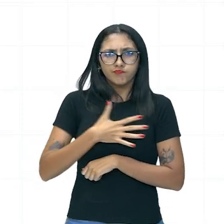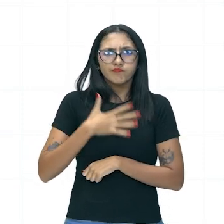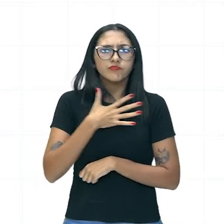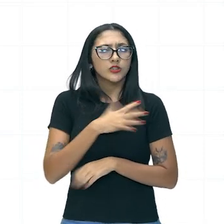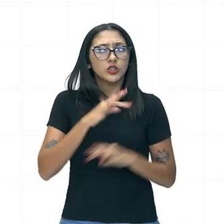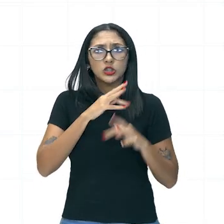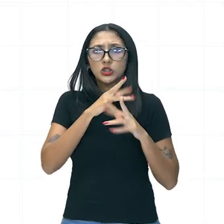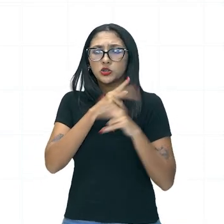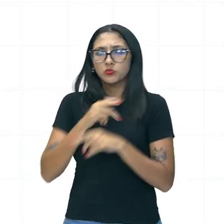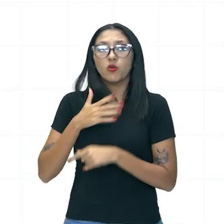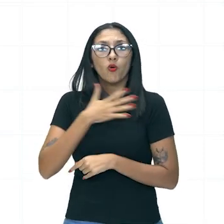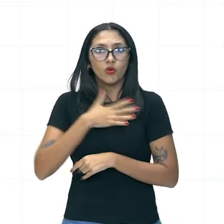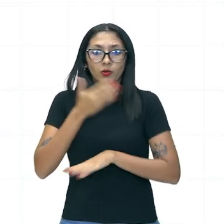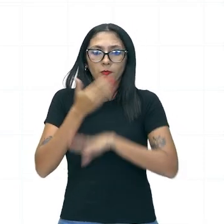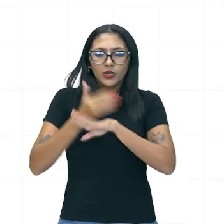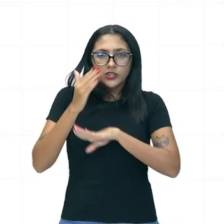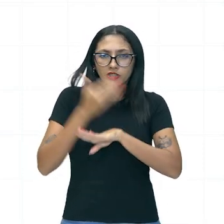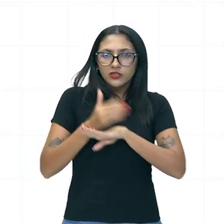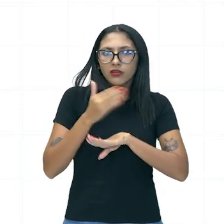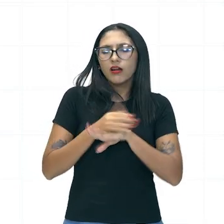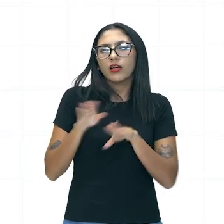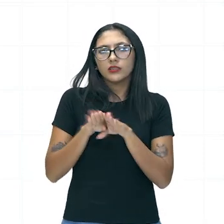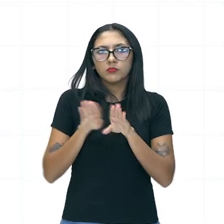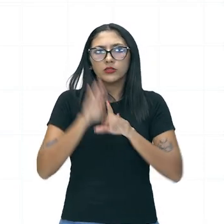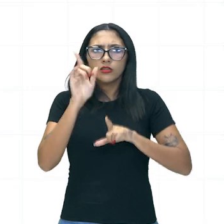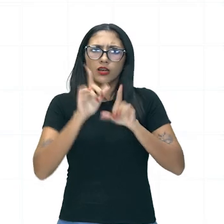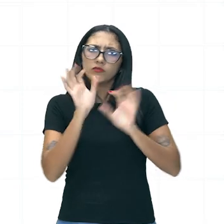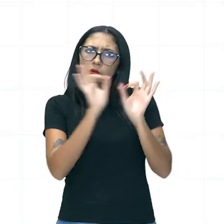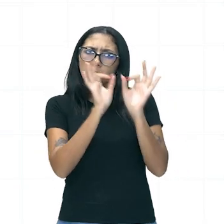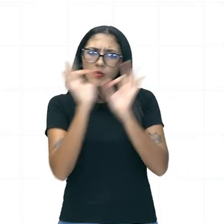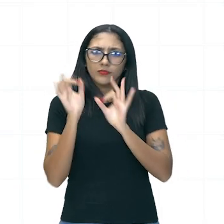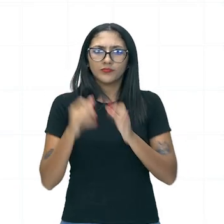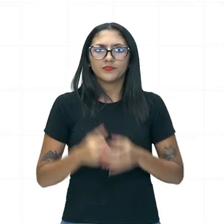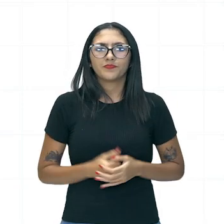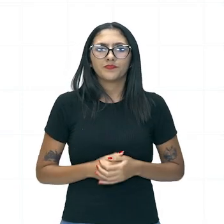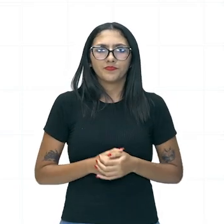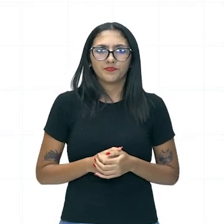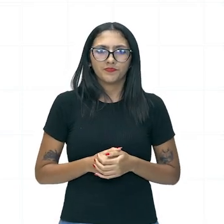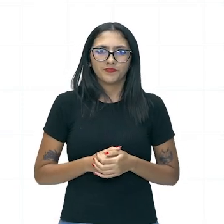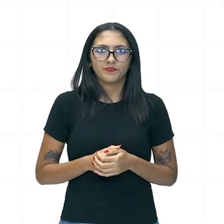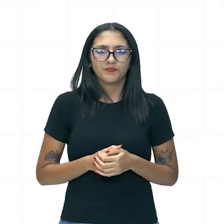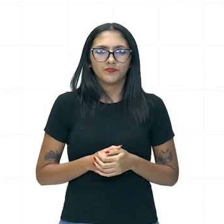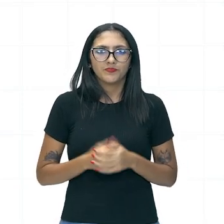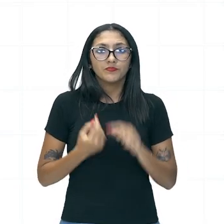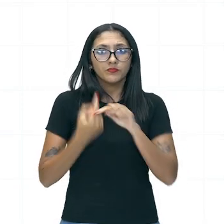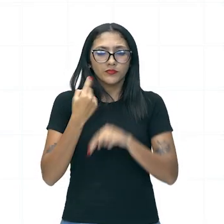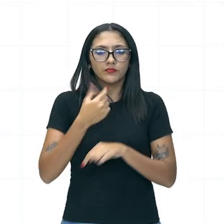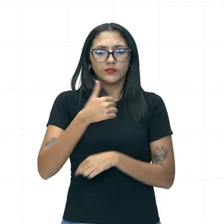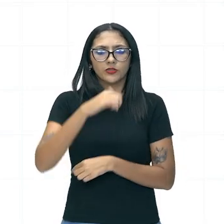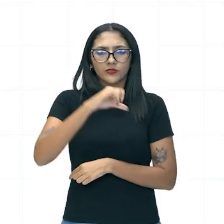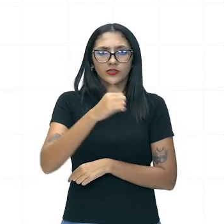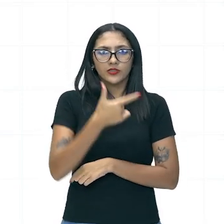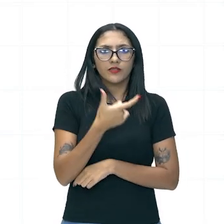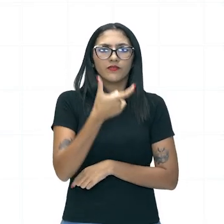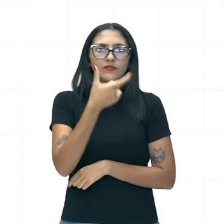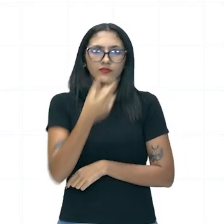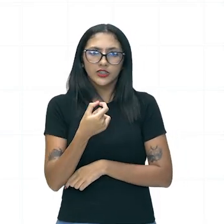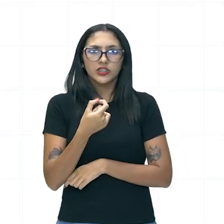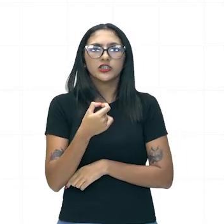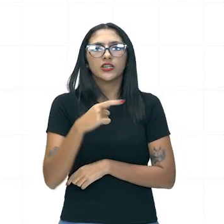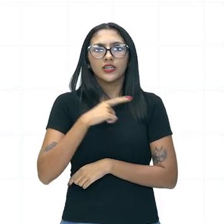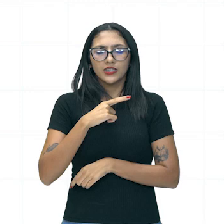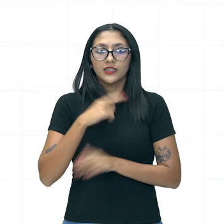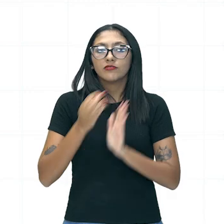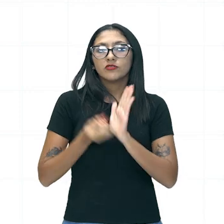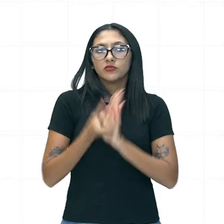praticados ali né, nos Estados Unidos. Lá em 1920 foi criado a National Football